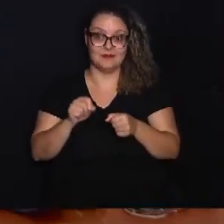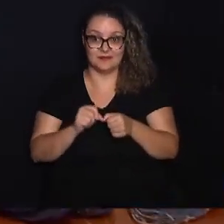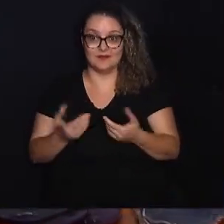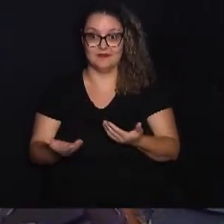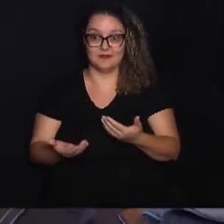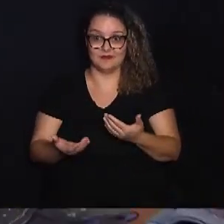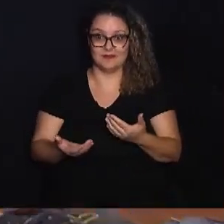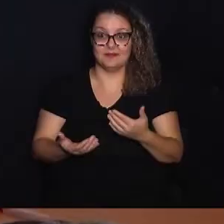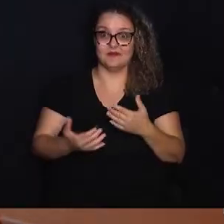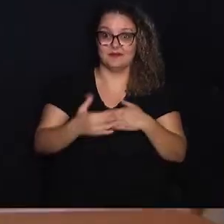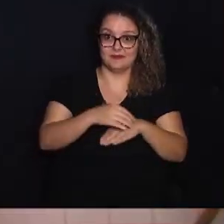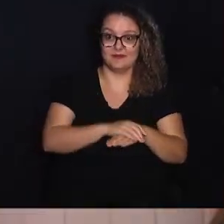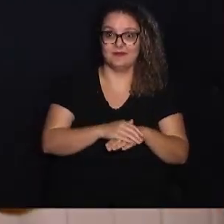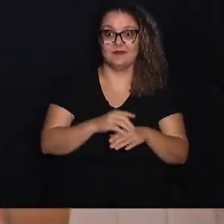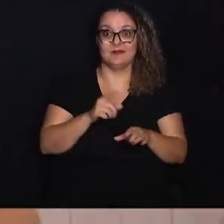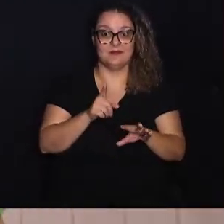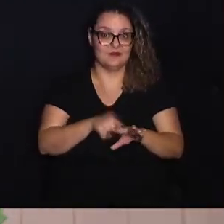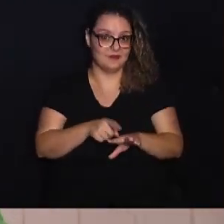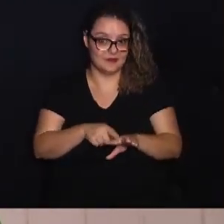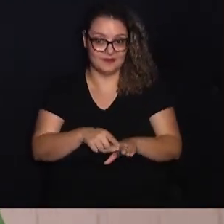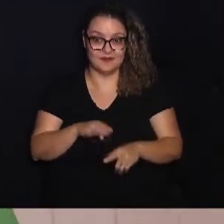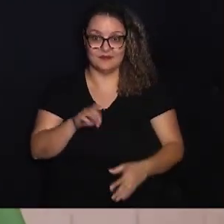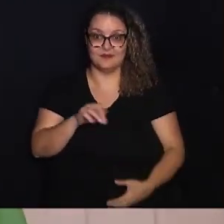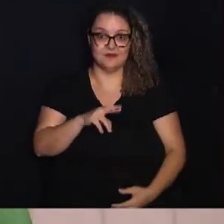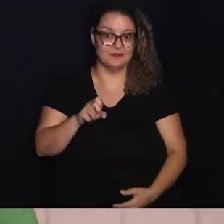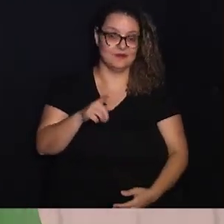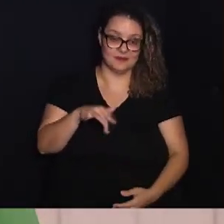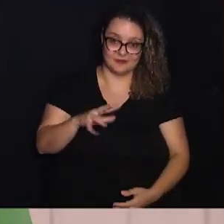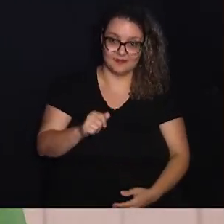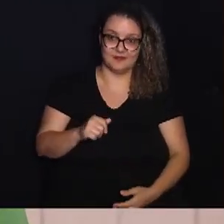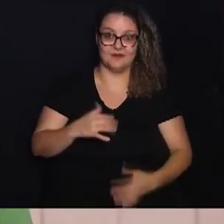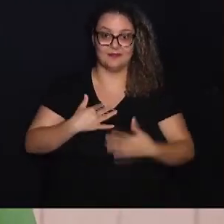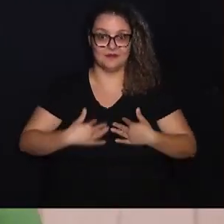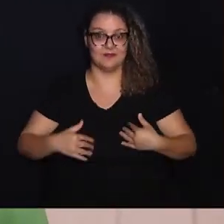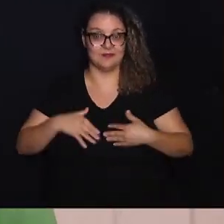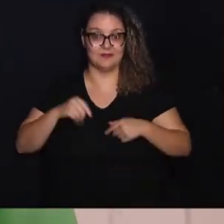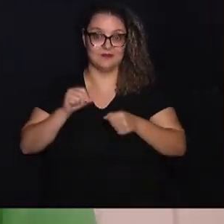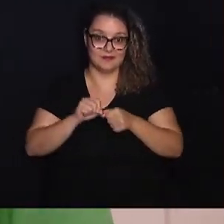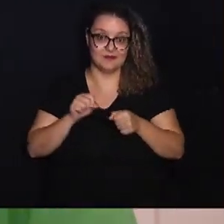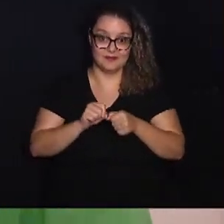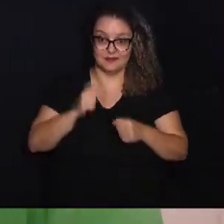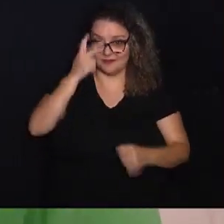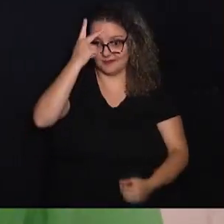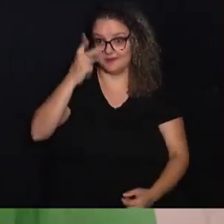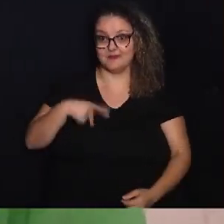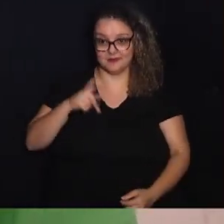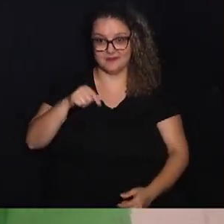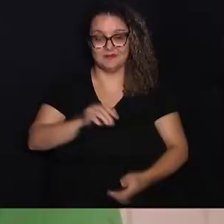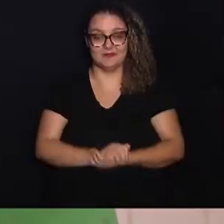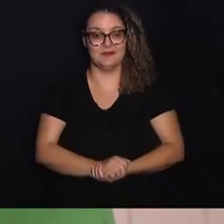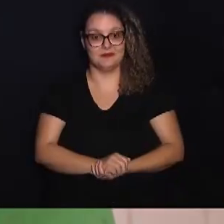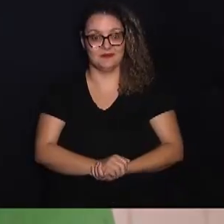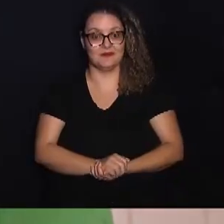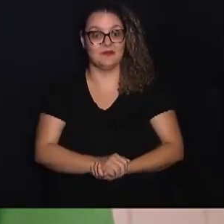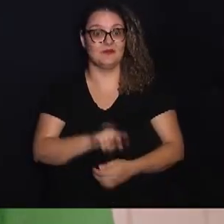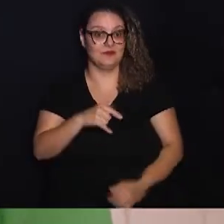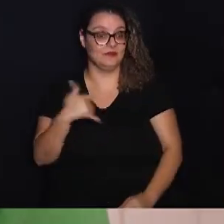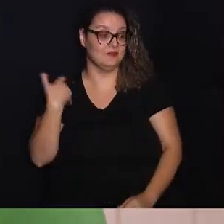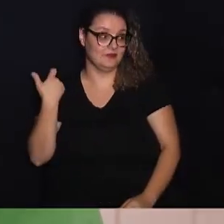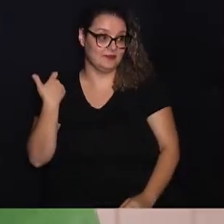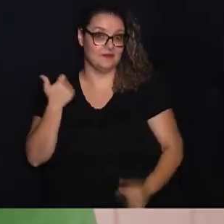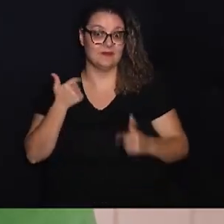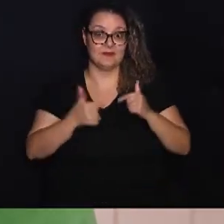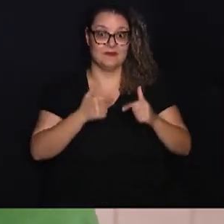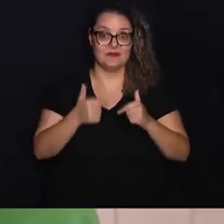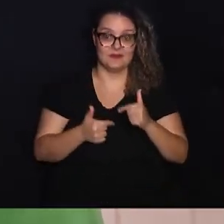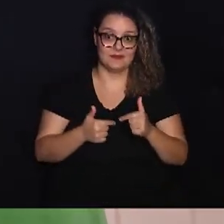pantufas, os chinelos de borracha, de tecido, que eram feitos manualmente. É isso. E para essa idade, então, eles estão trabalhando